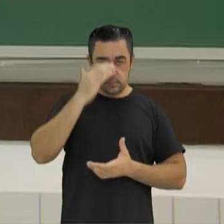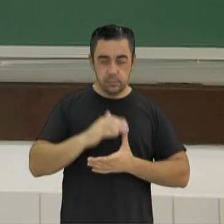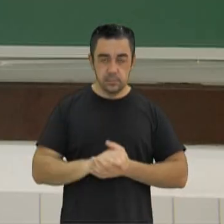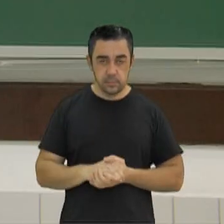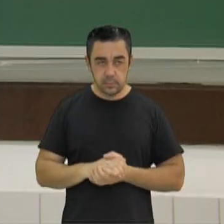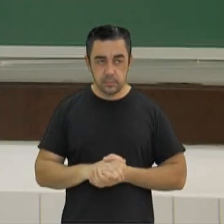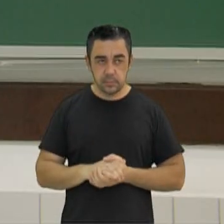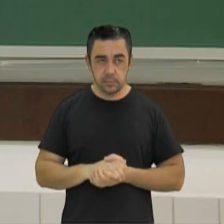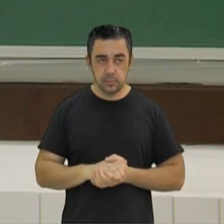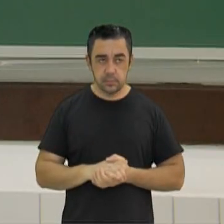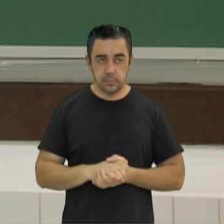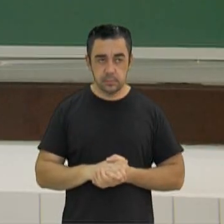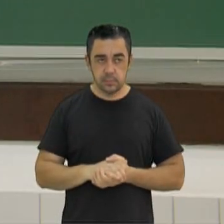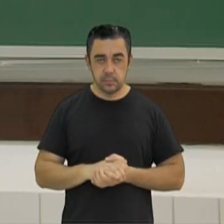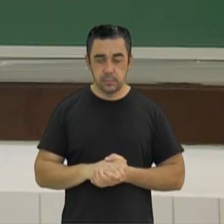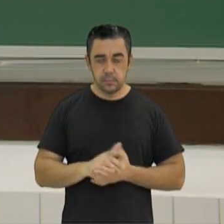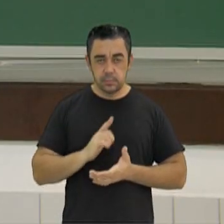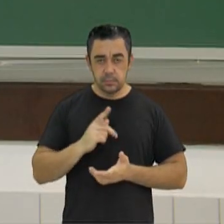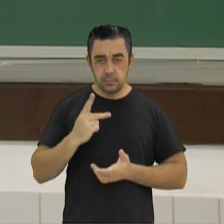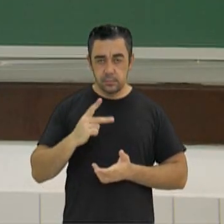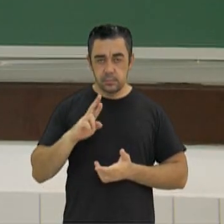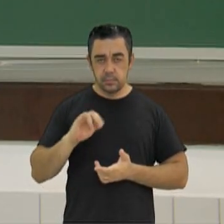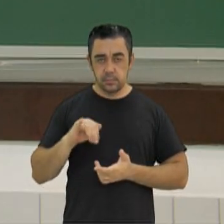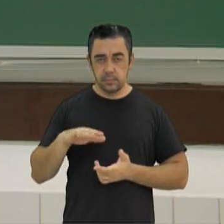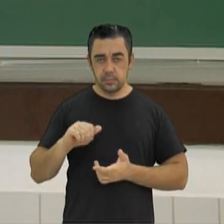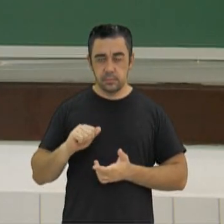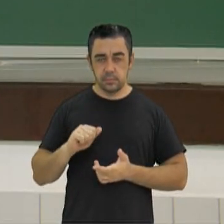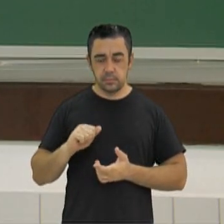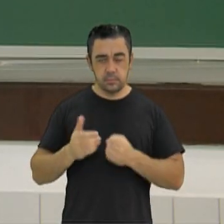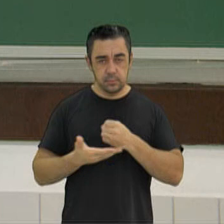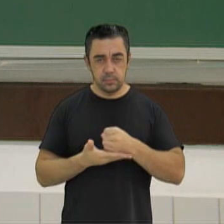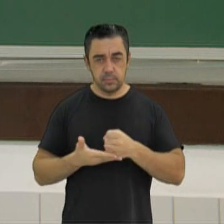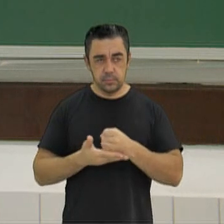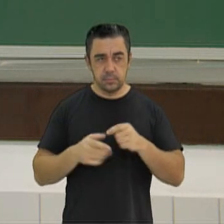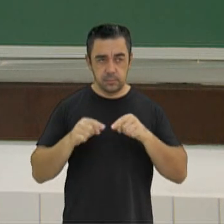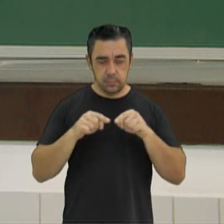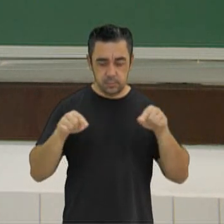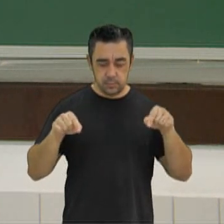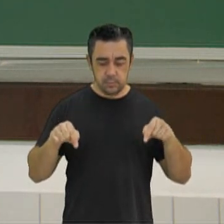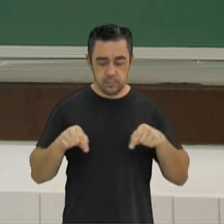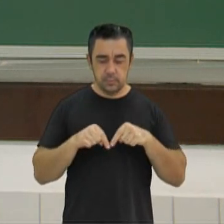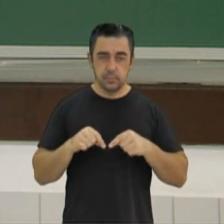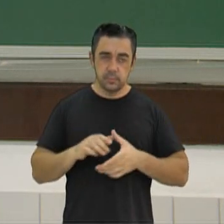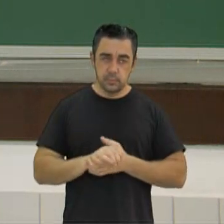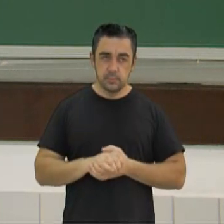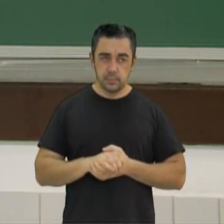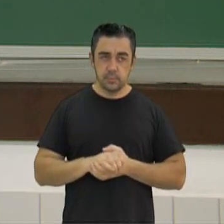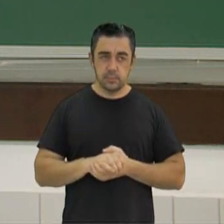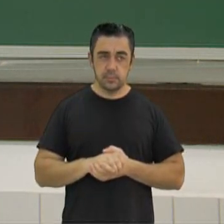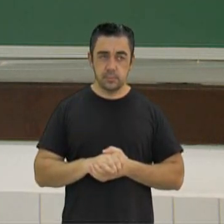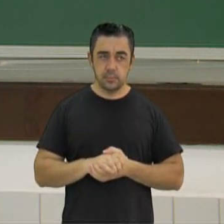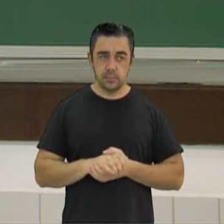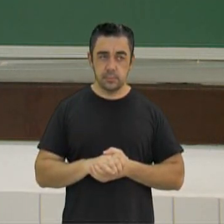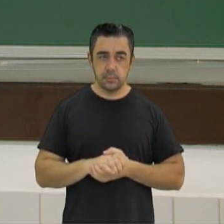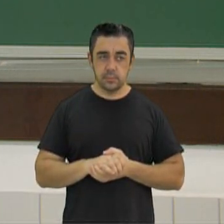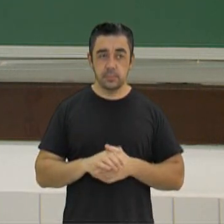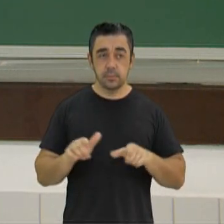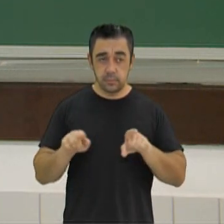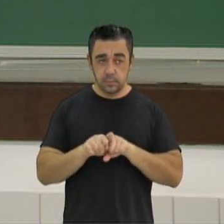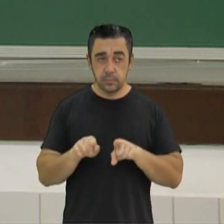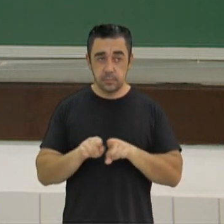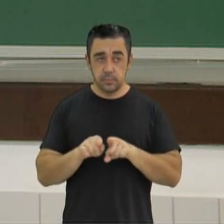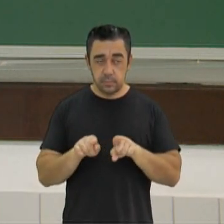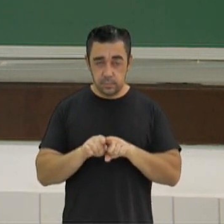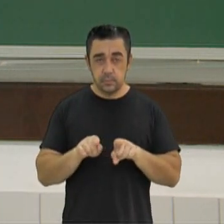né? Um prisma aqui de base quadrada. Então, nosso tronco também é base quadrada, só que